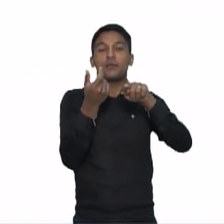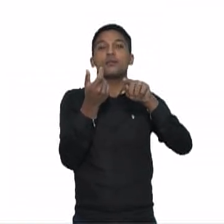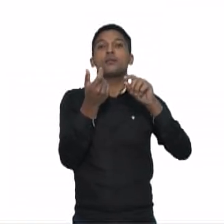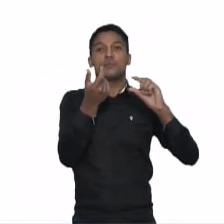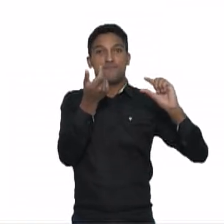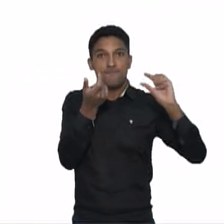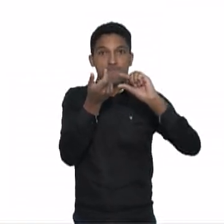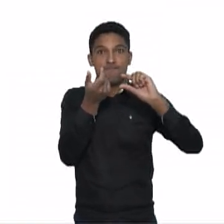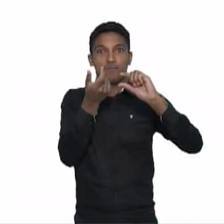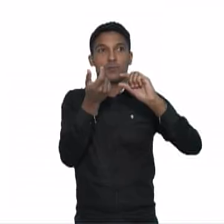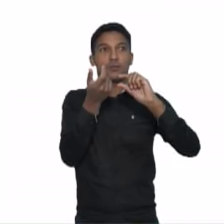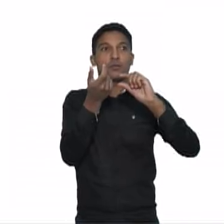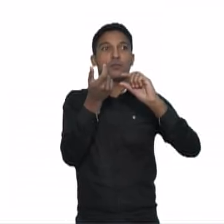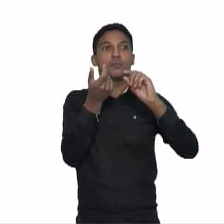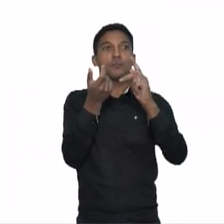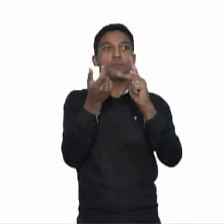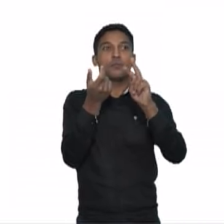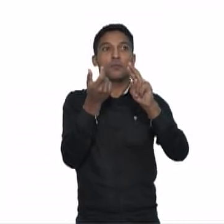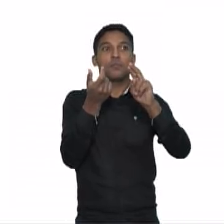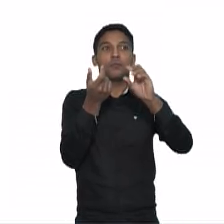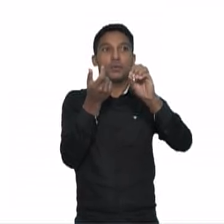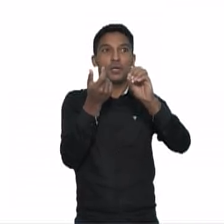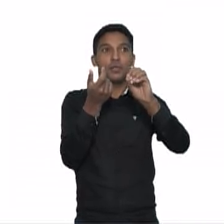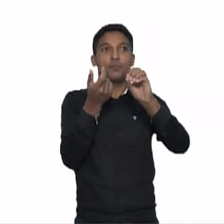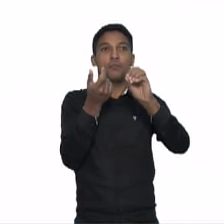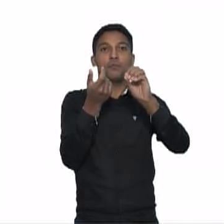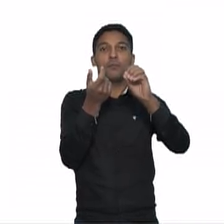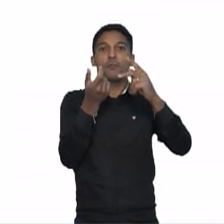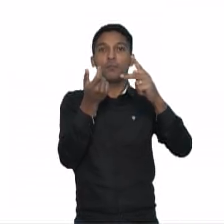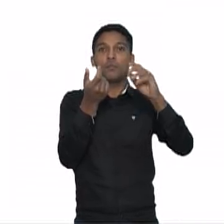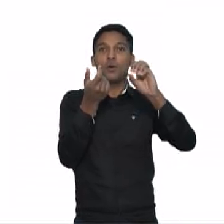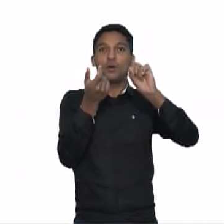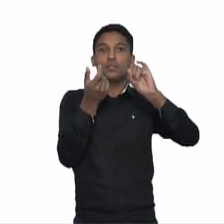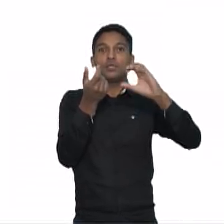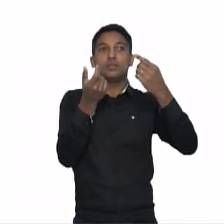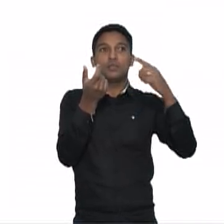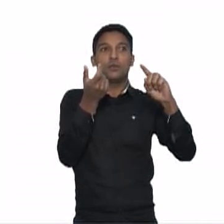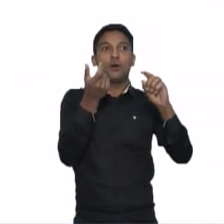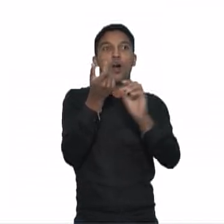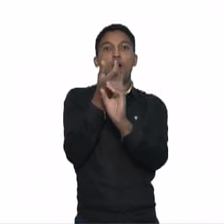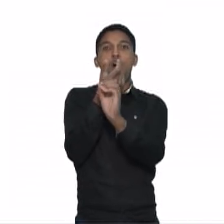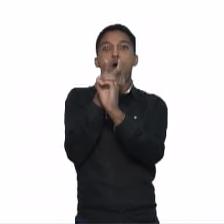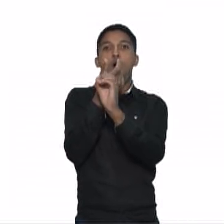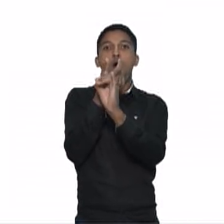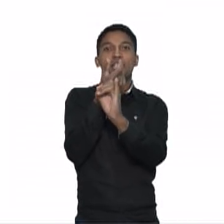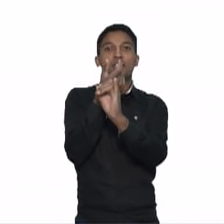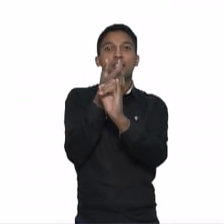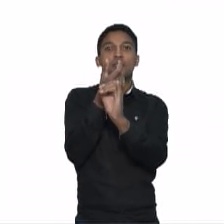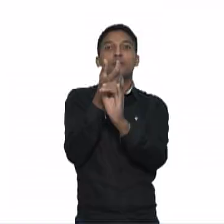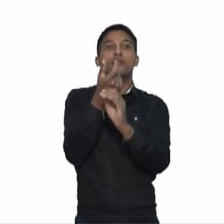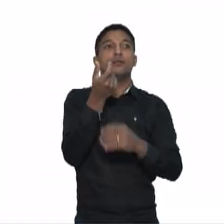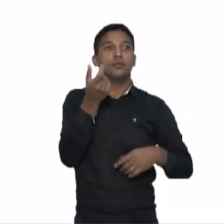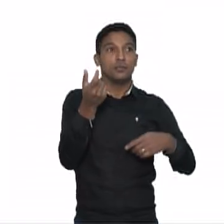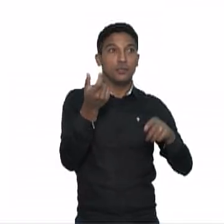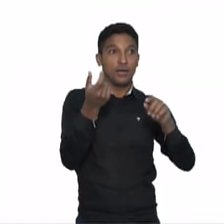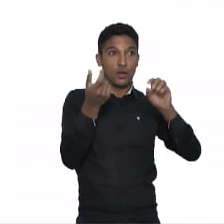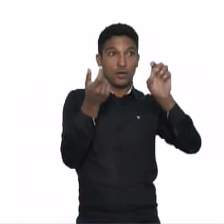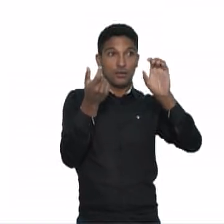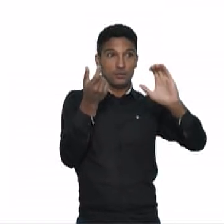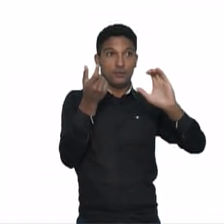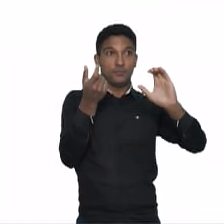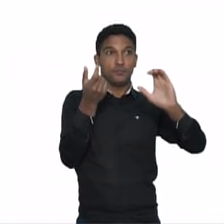direto. Letra C. Cheguei. Verbo intransitivo, não pede complemento. Nós temos aqui um